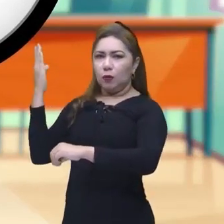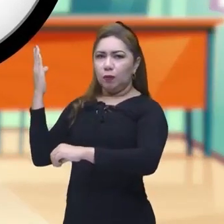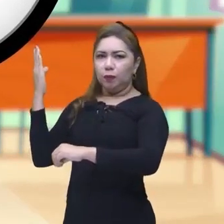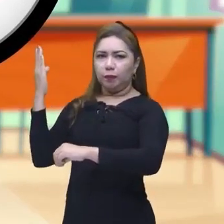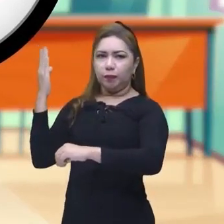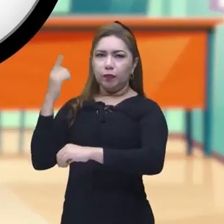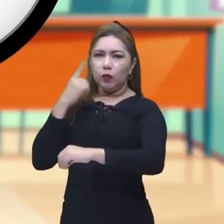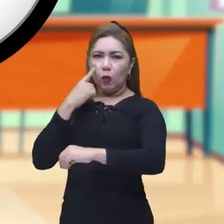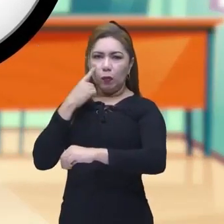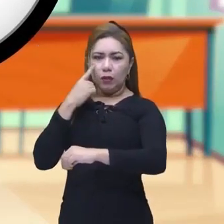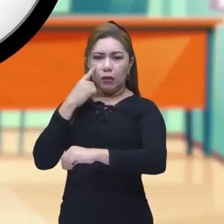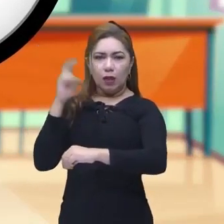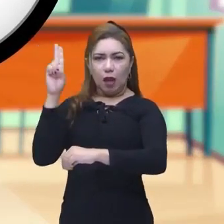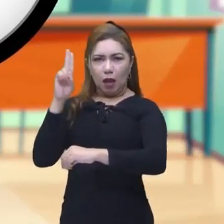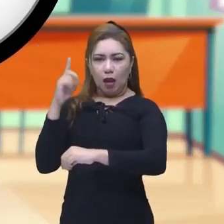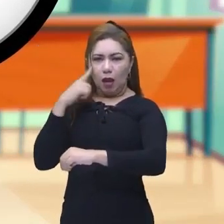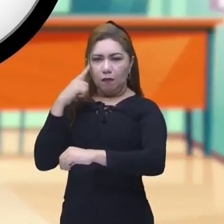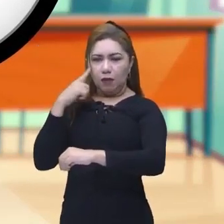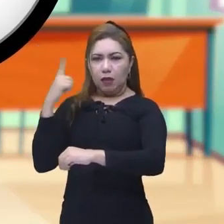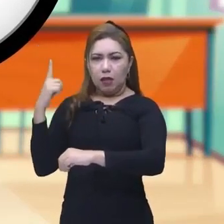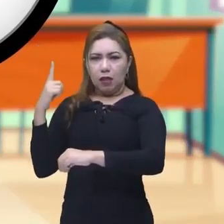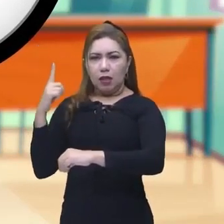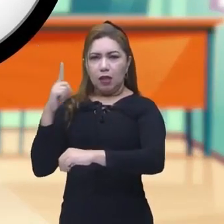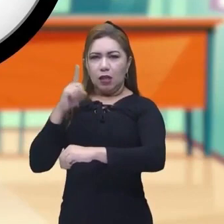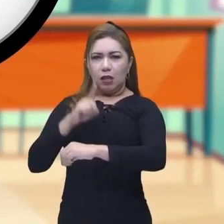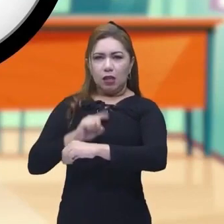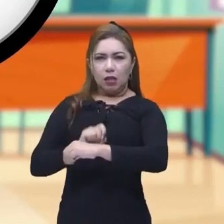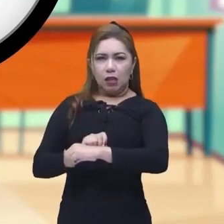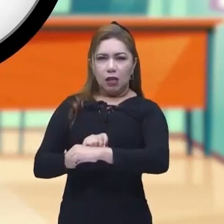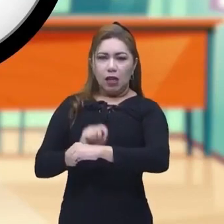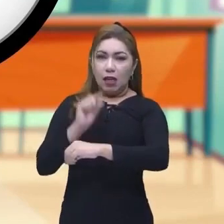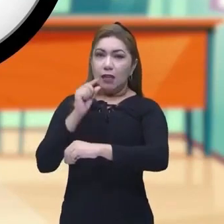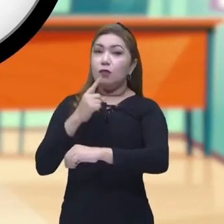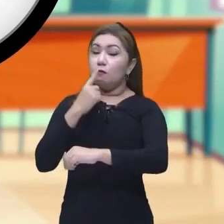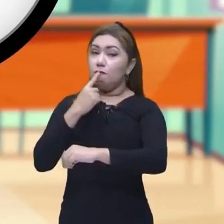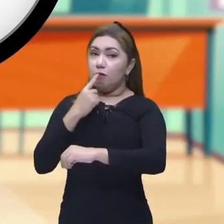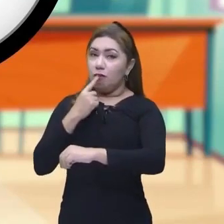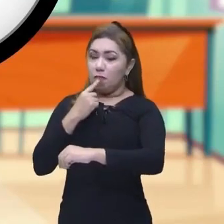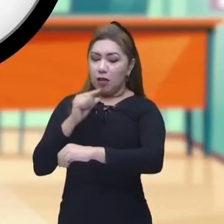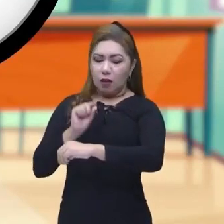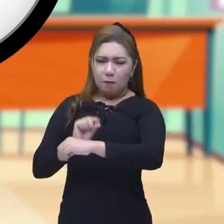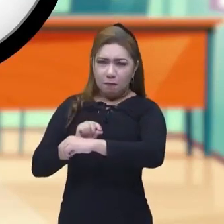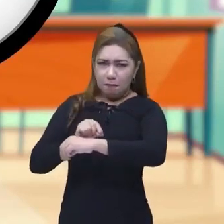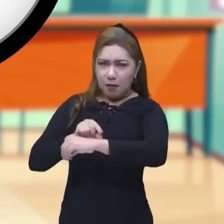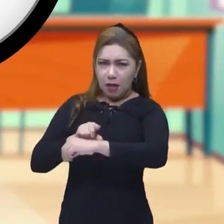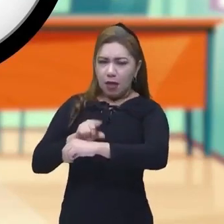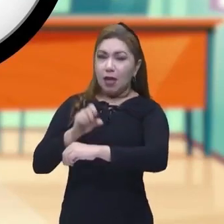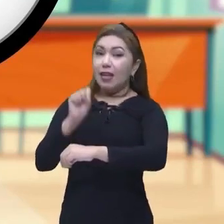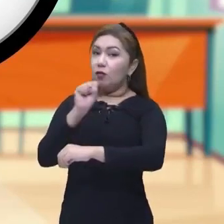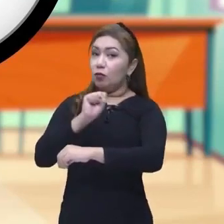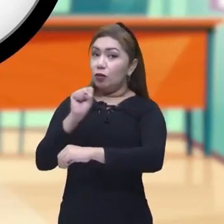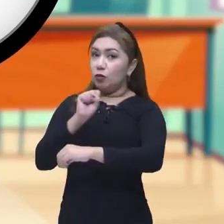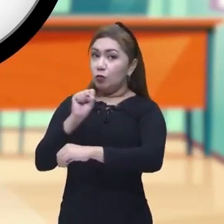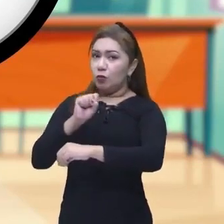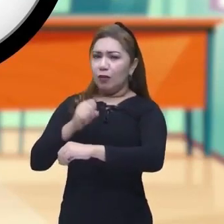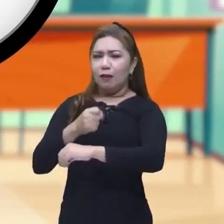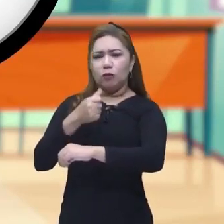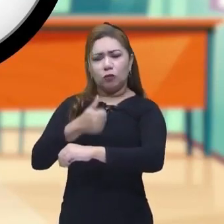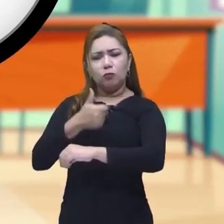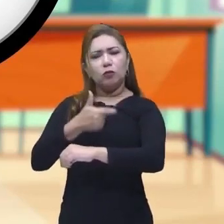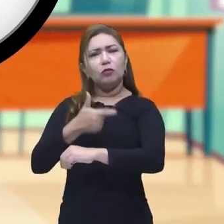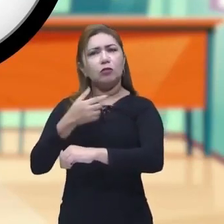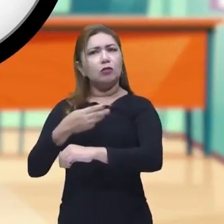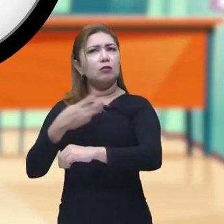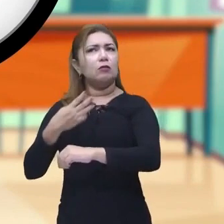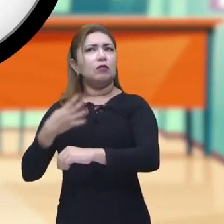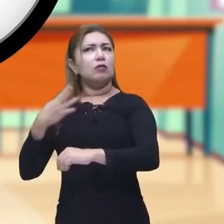Então, observe aqui do lado que o relógio vai estar passando, como eu falei. Esse ponteiro vermelho é o ponteiro dos segundos. À medida que ele vai